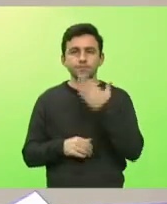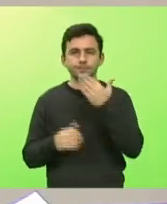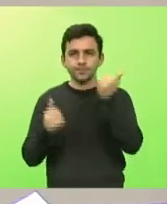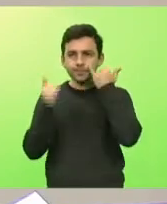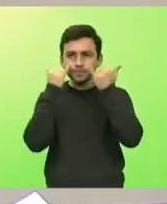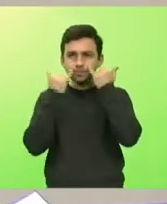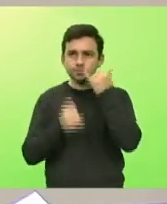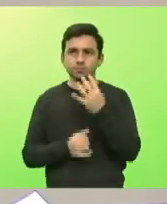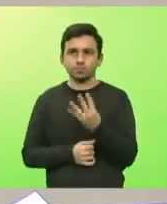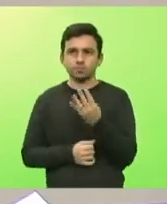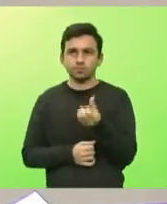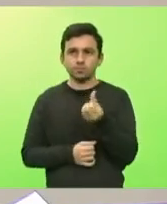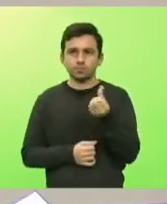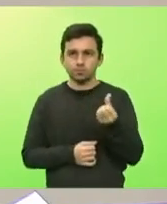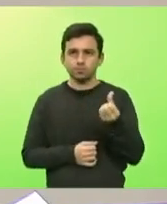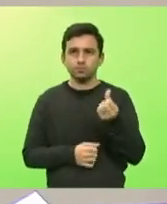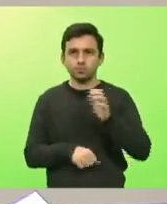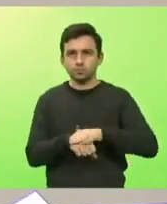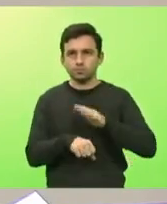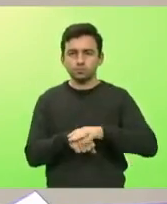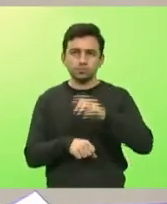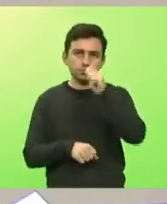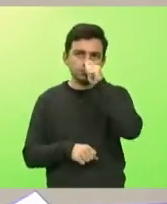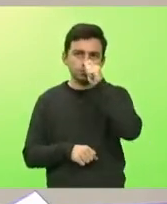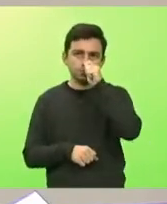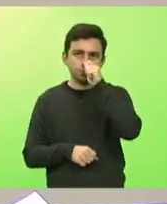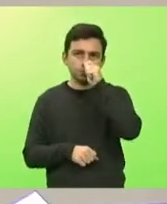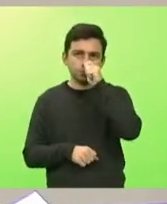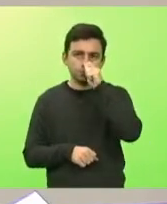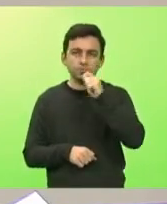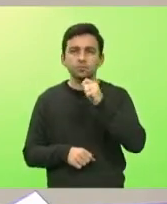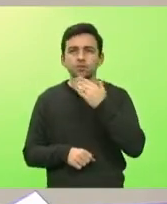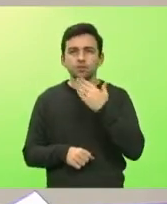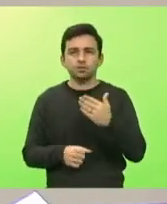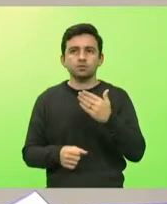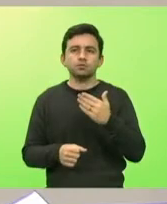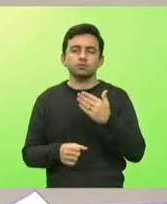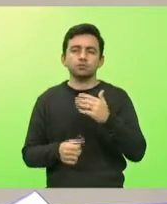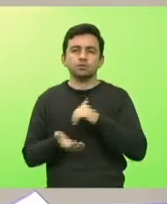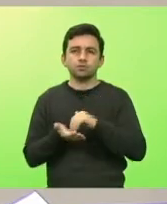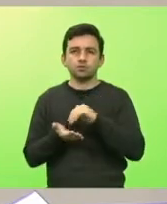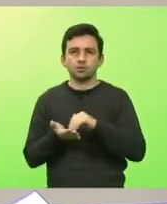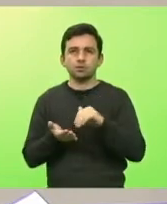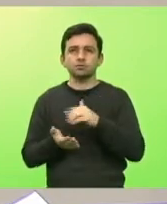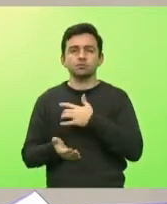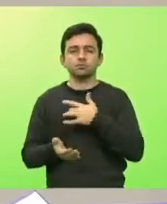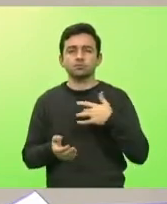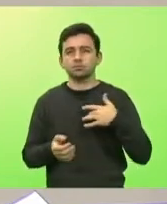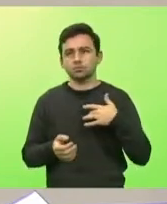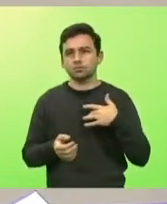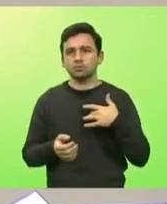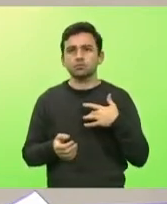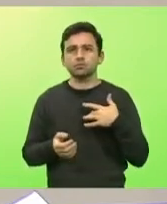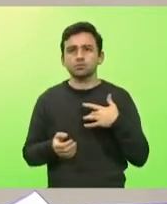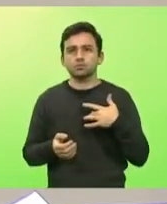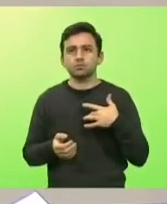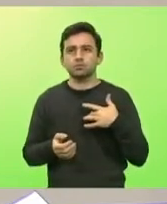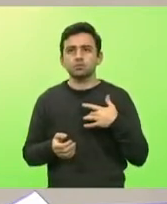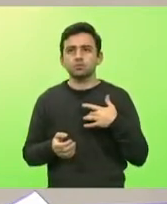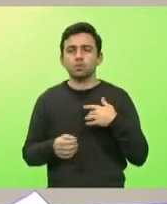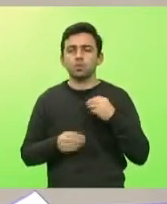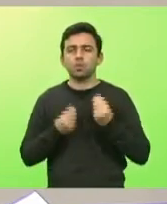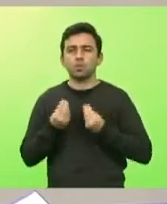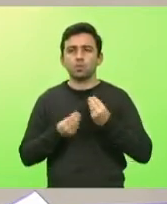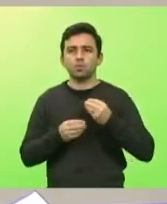informação 466, autor deputado João Amin, solicitando ao secretário de Estado da Saúde informações acerca do andamento interno